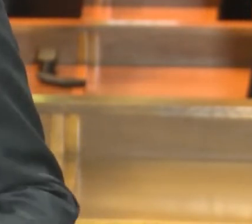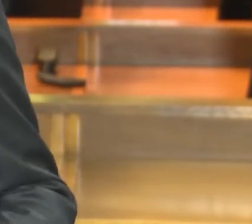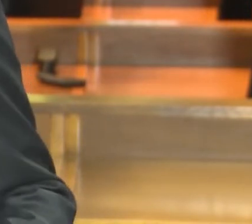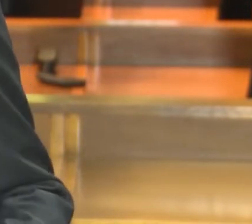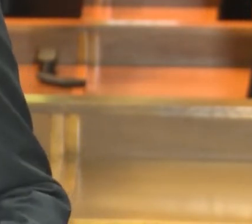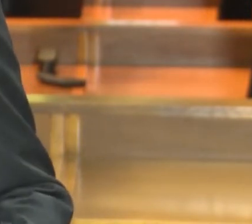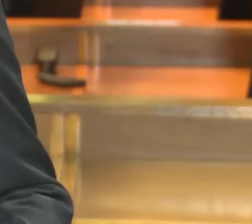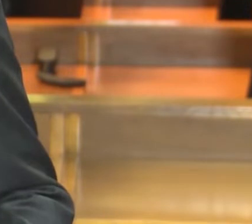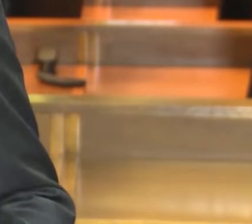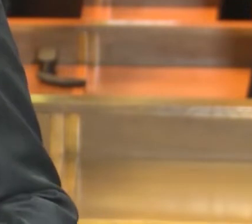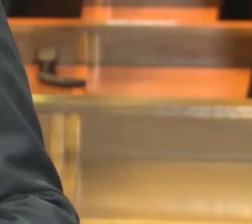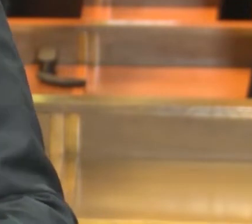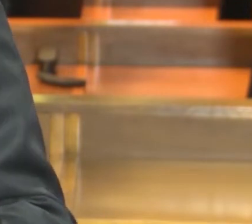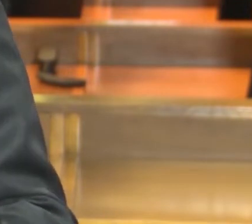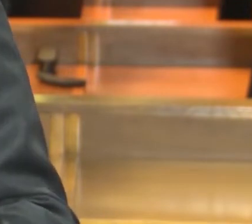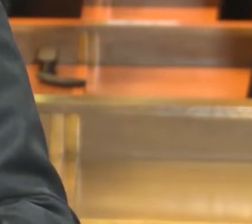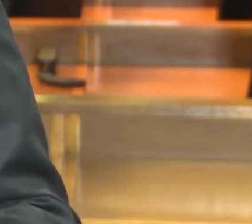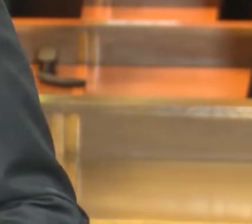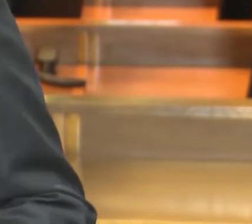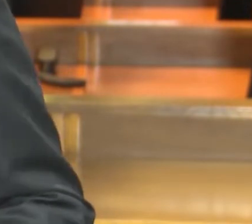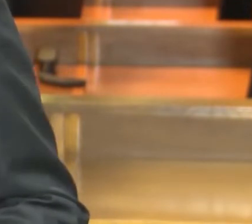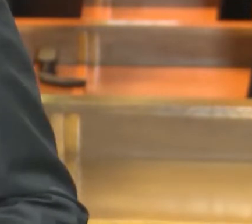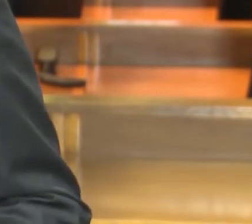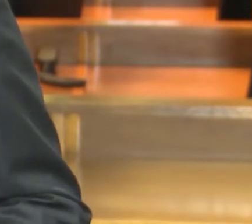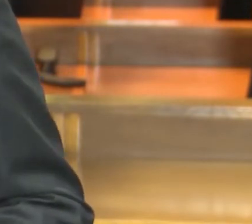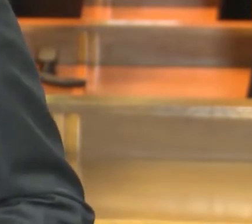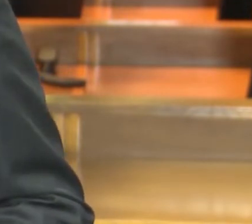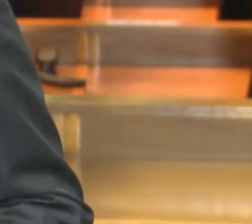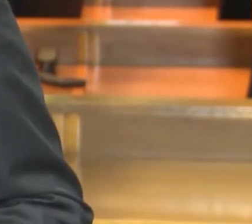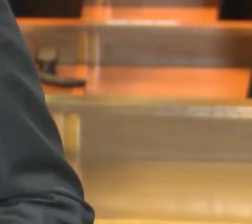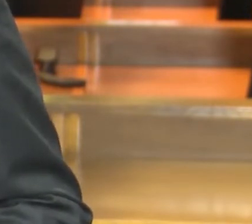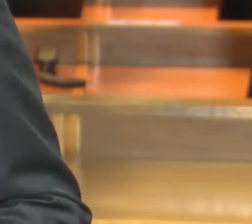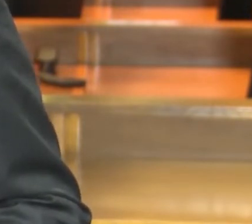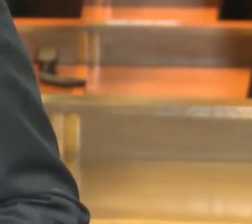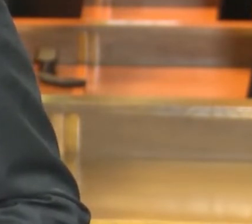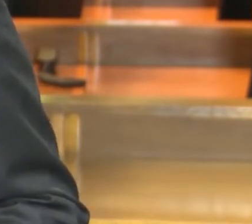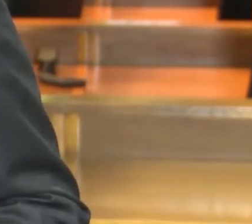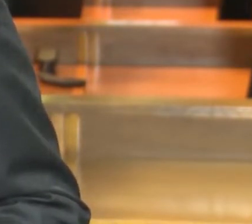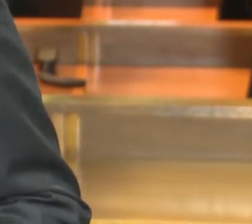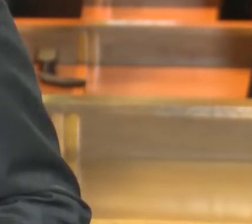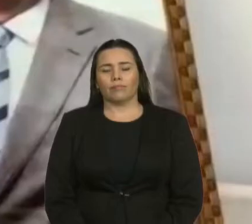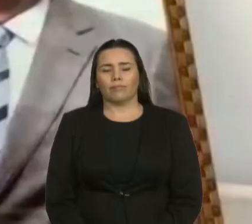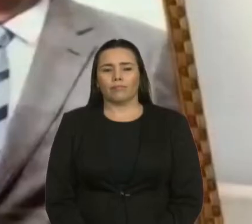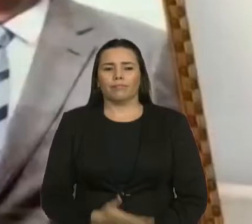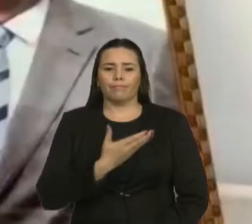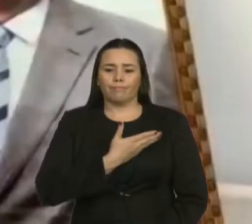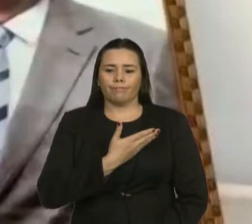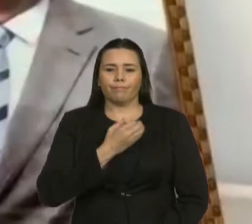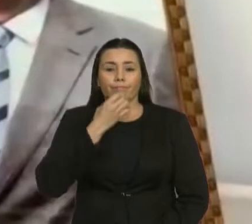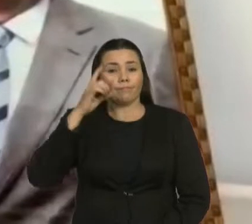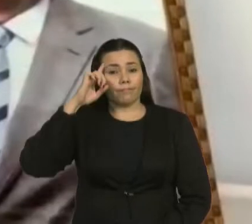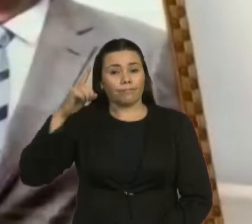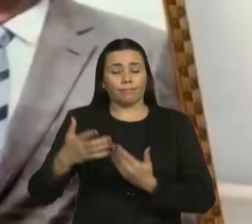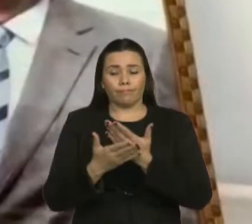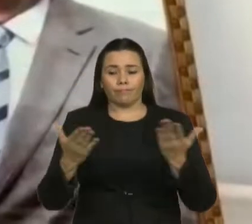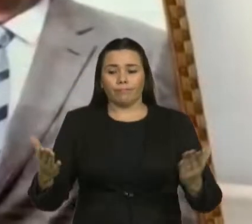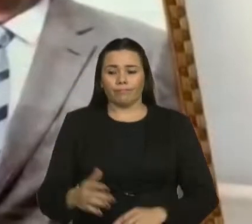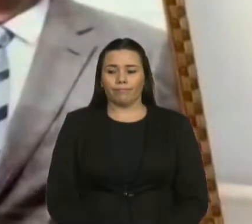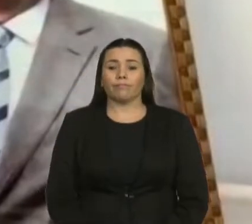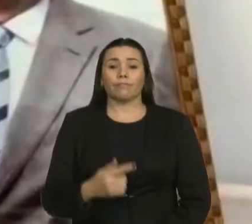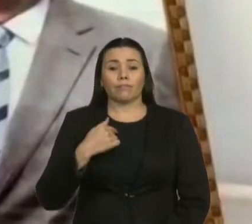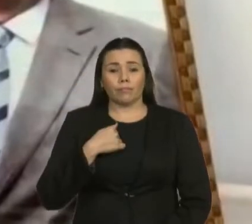equipamento público que tem como objetivo combater a violência contra a mulher. Venho aqui hoje para